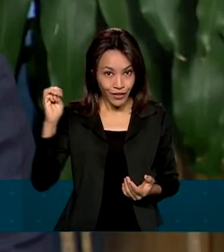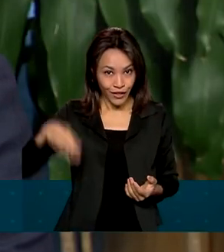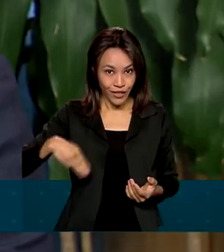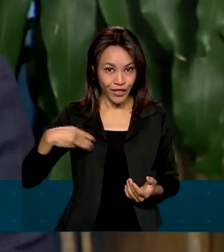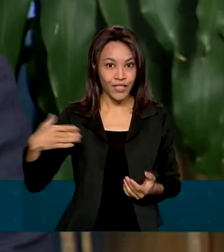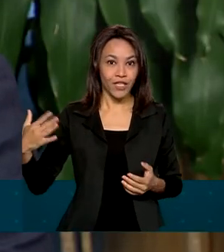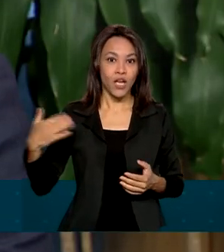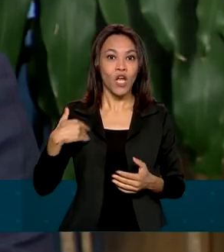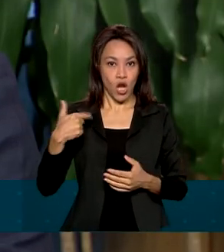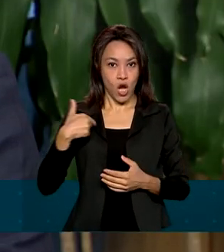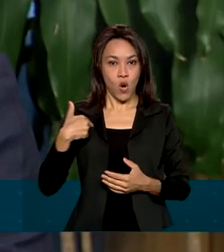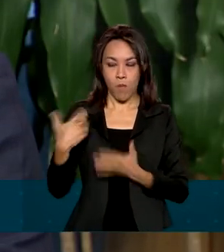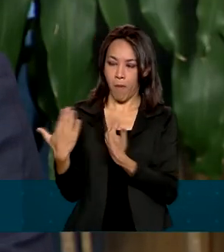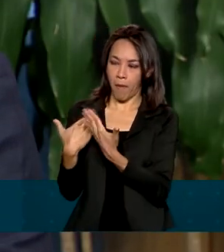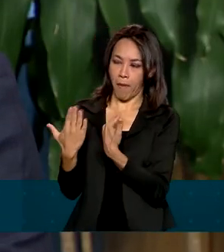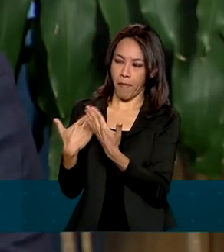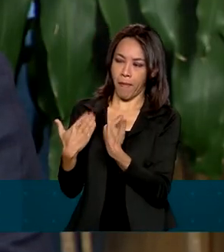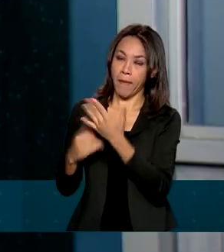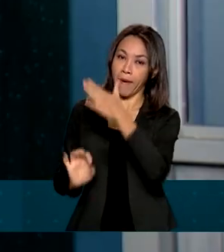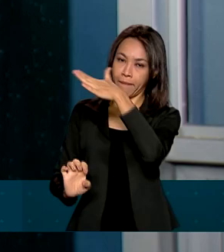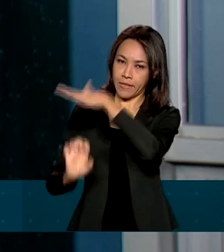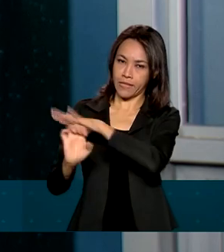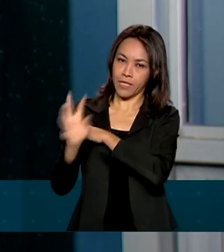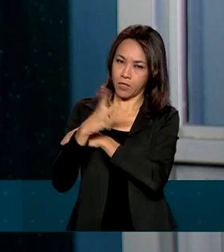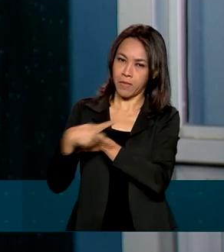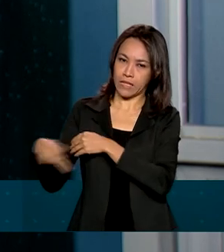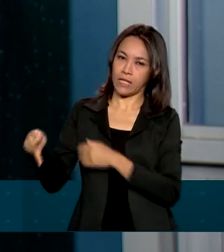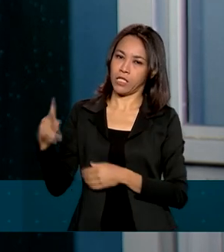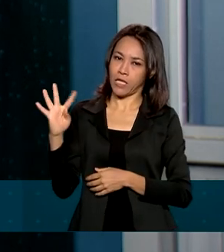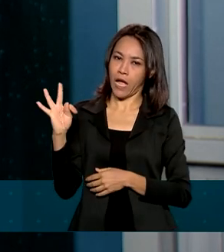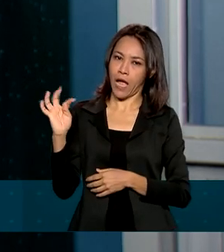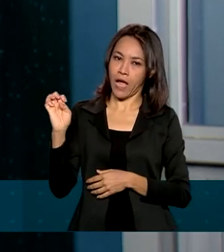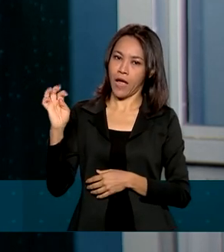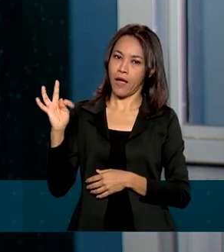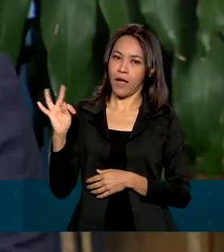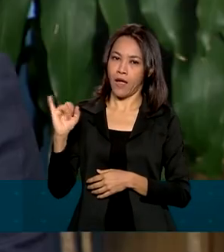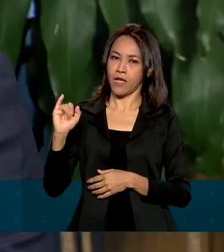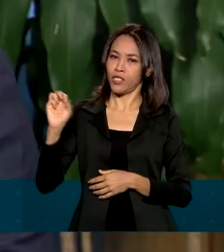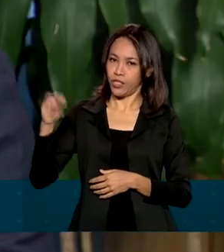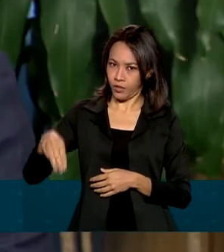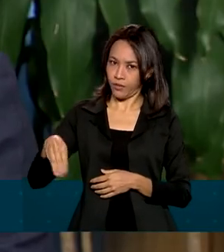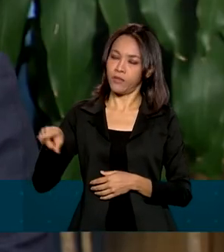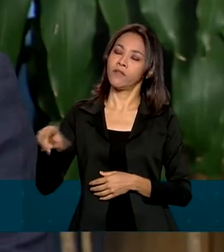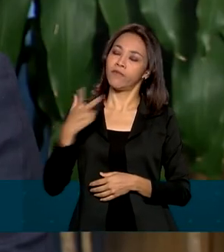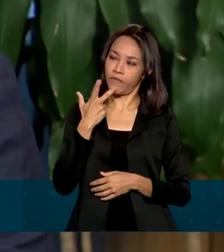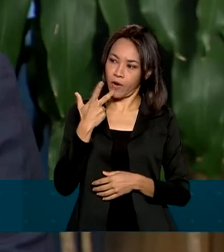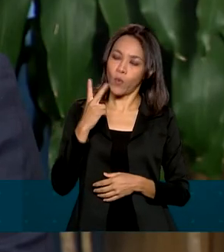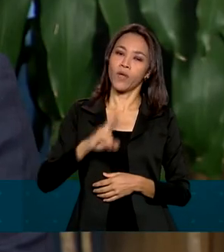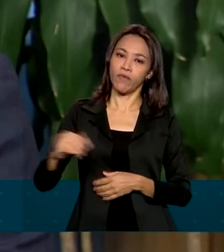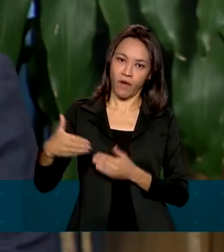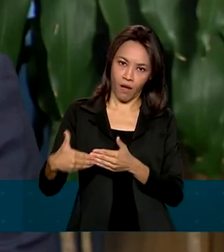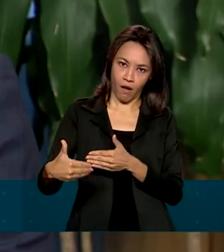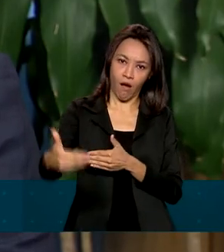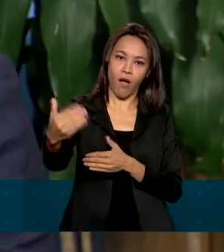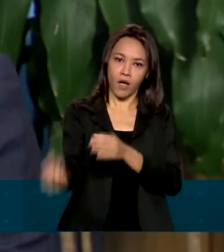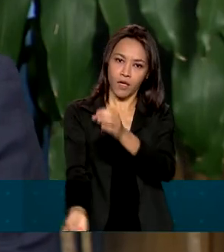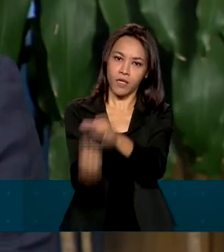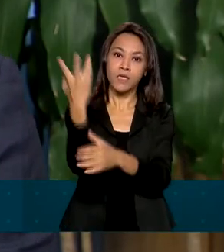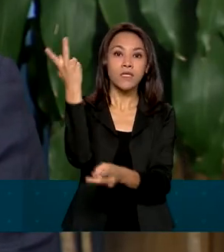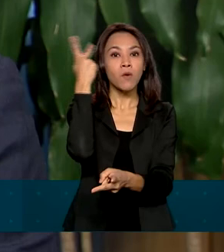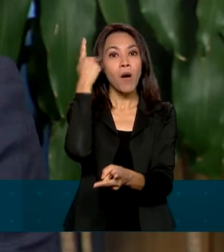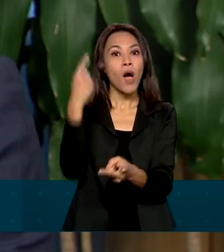conversei com eles esses dias com presidente da TIM falou que já vai colocar também full na em algumas cidades em